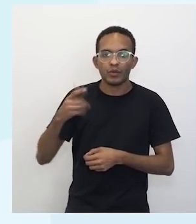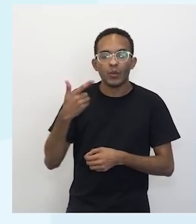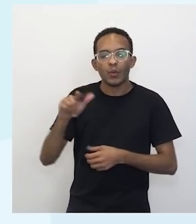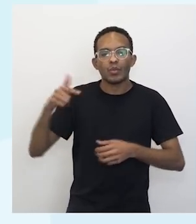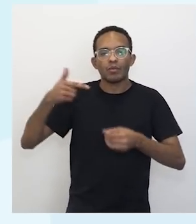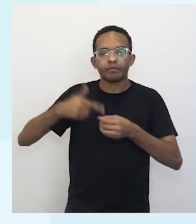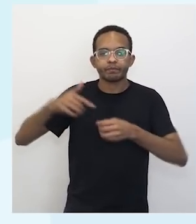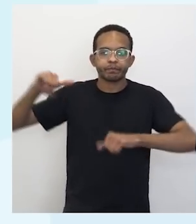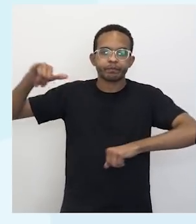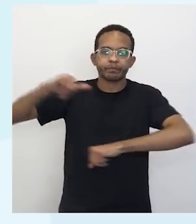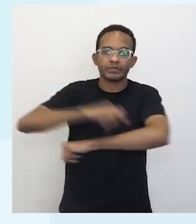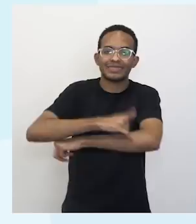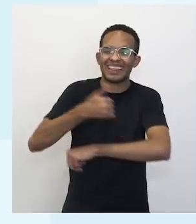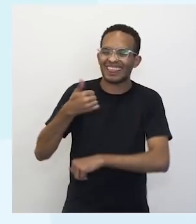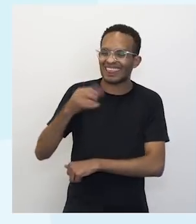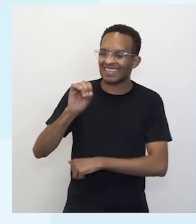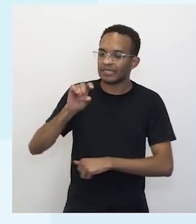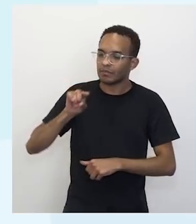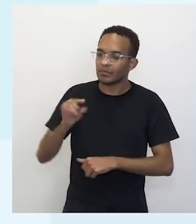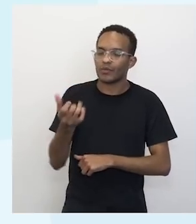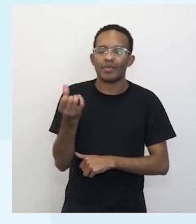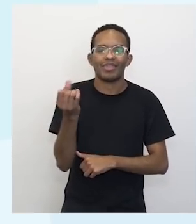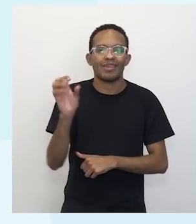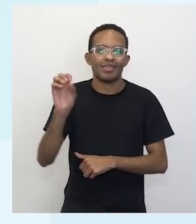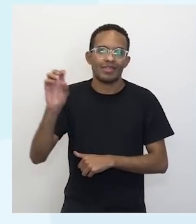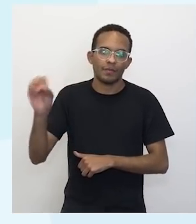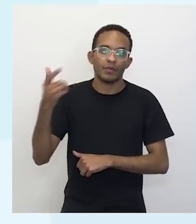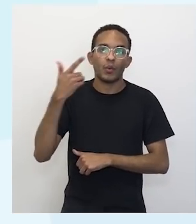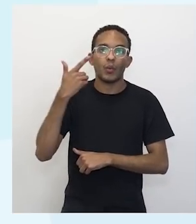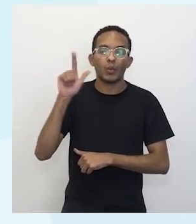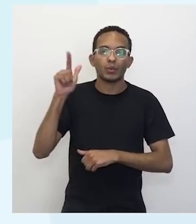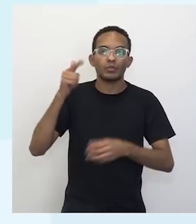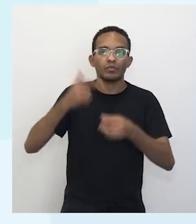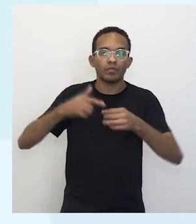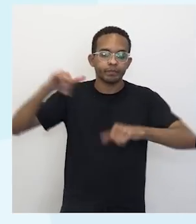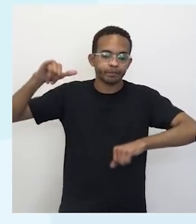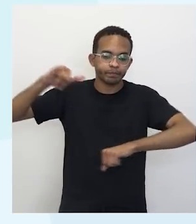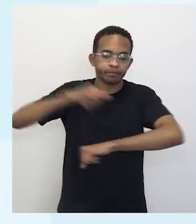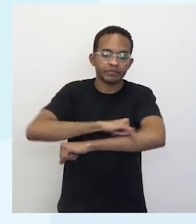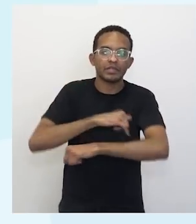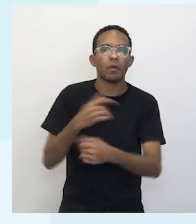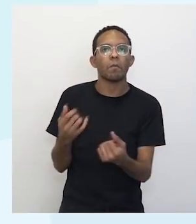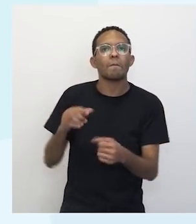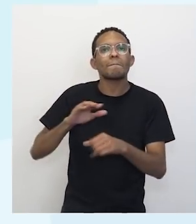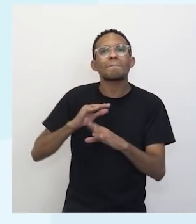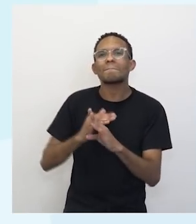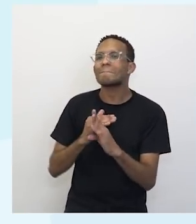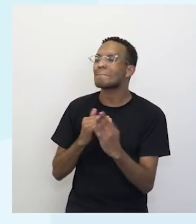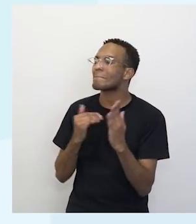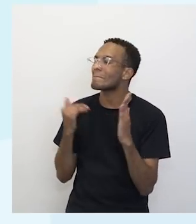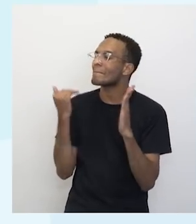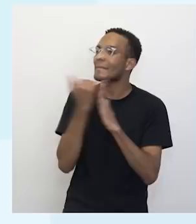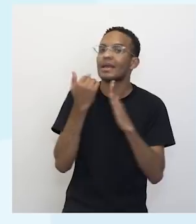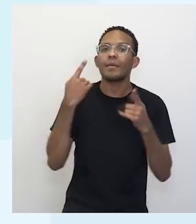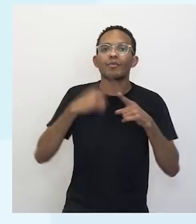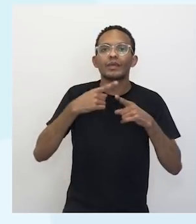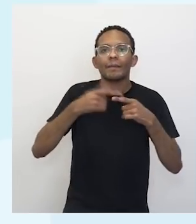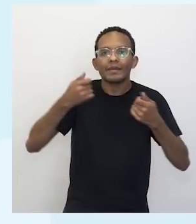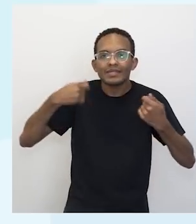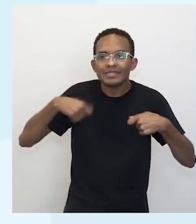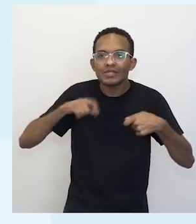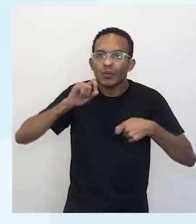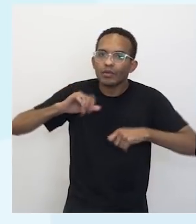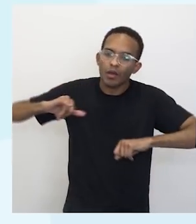aviação 10.600. Gente, de longe a gasolina de aviação produz mais. Por quê? Ela precisa levantar